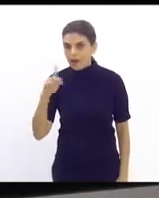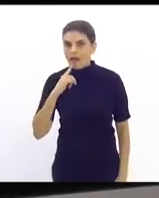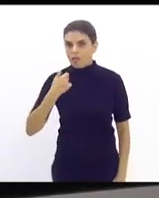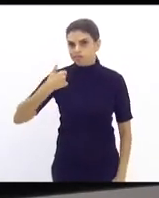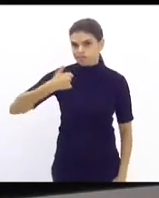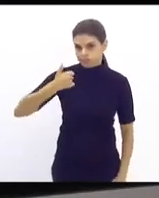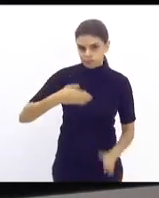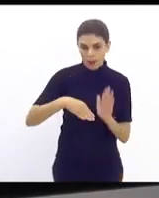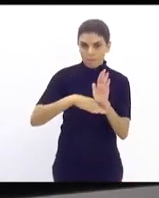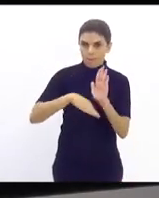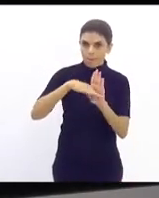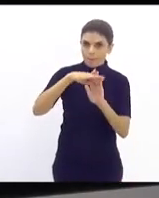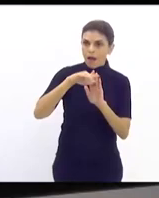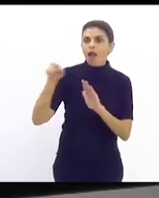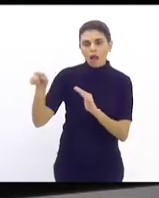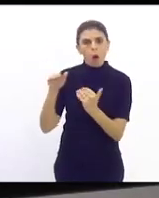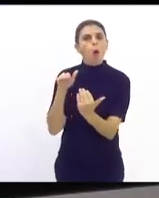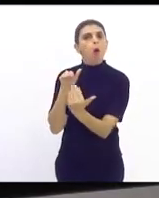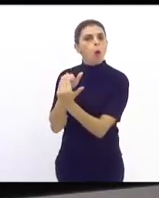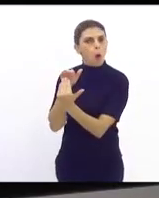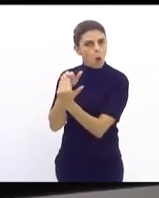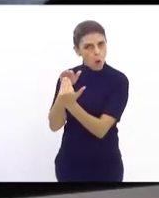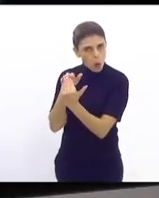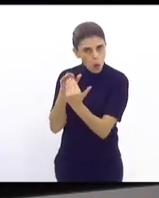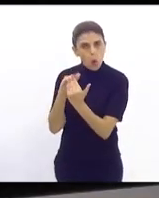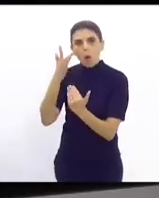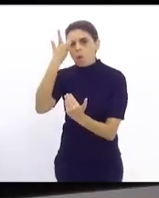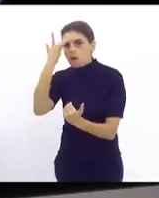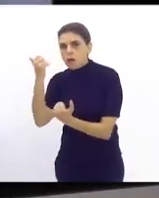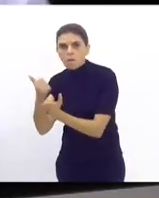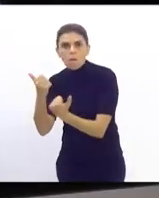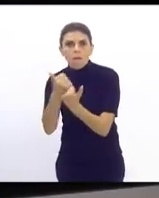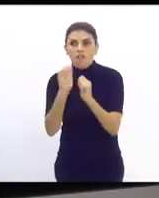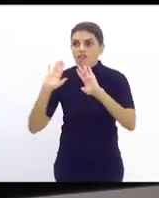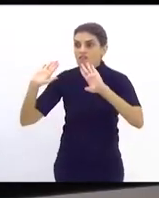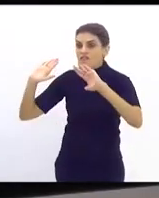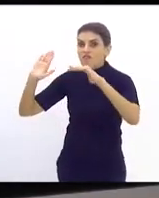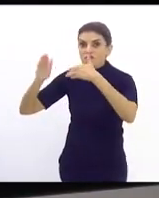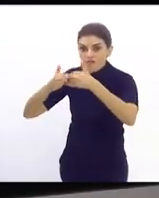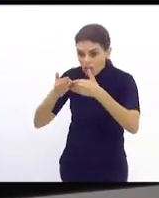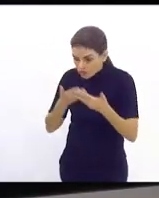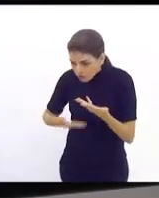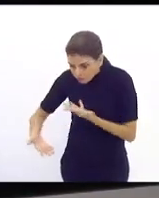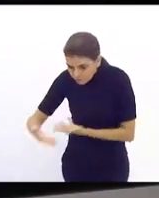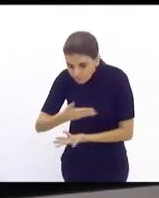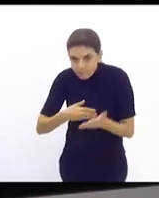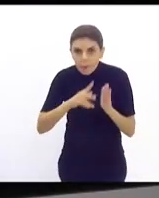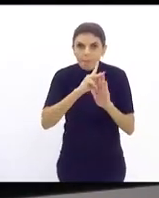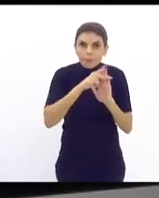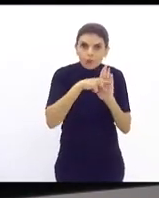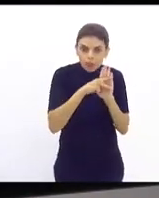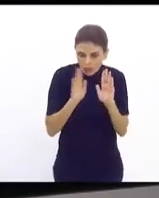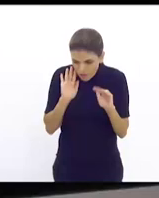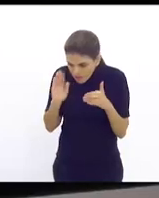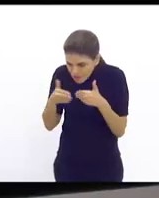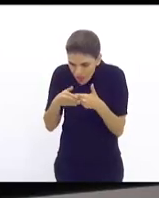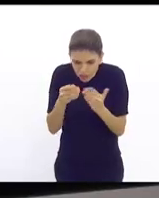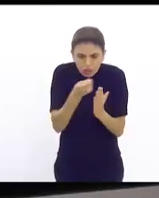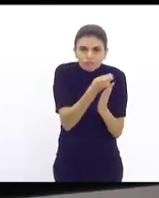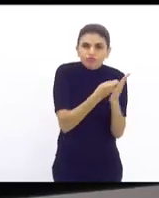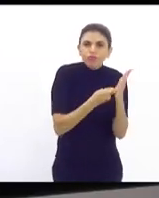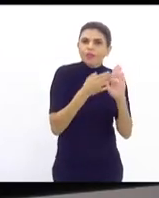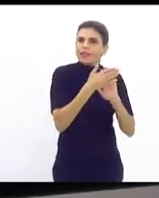lista, e ele concordou que as assessorias fechassem um texto conjunto para ser apresentado, já que os